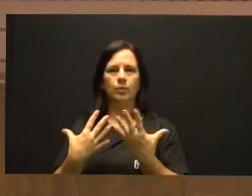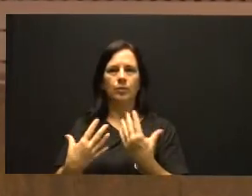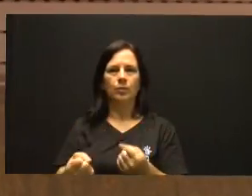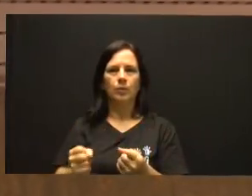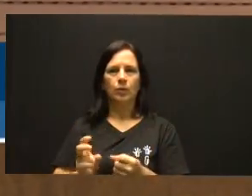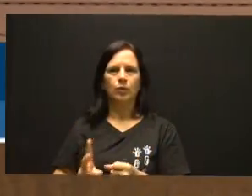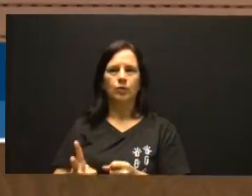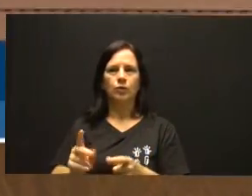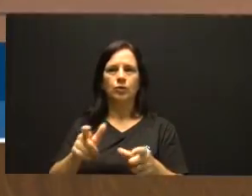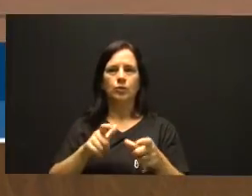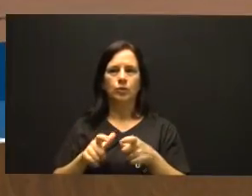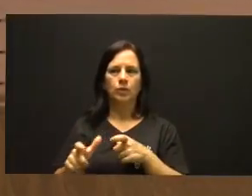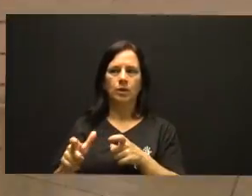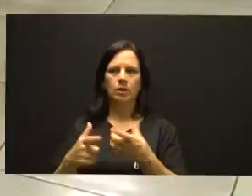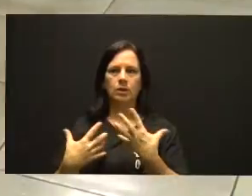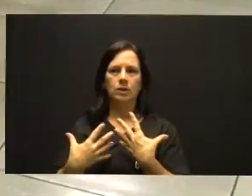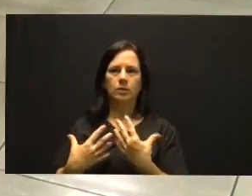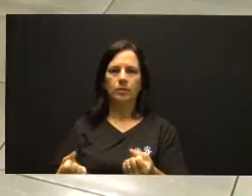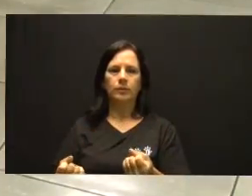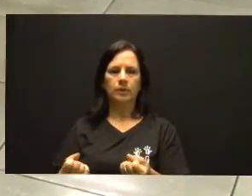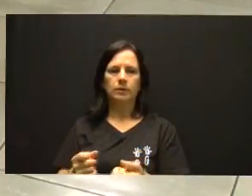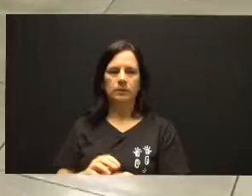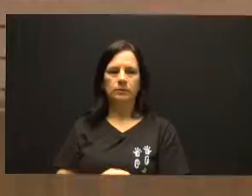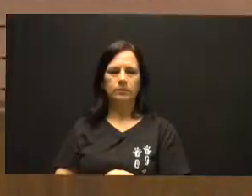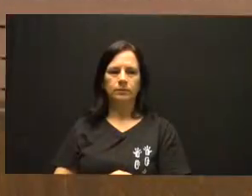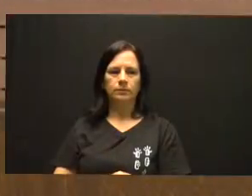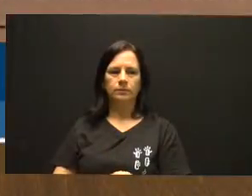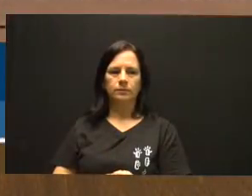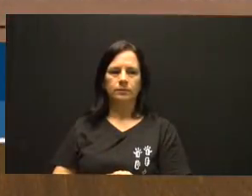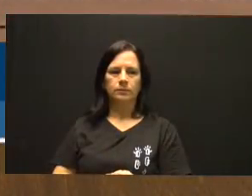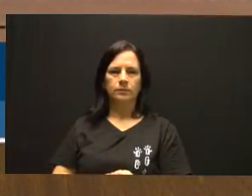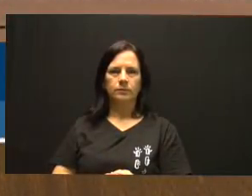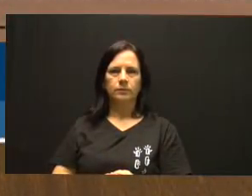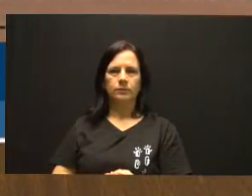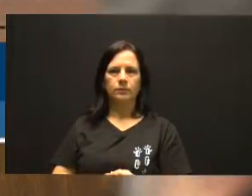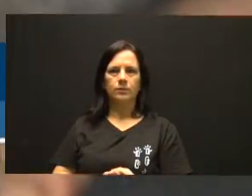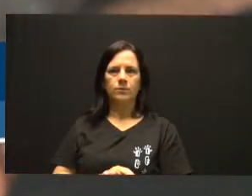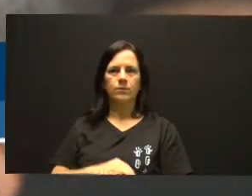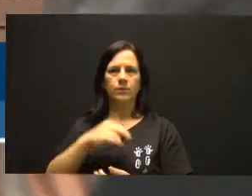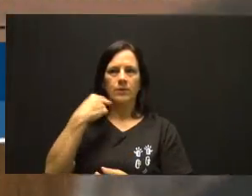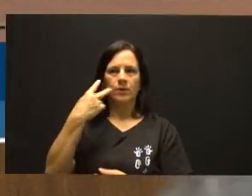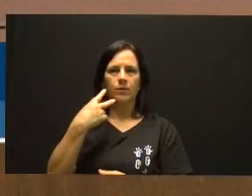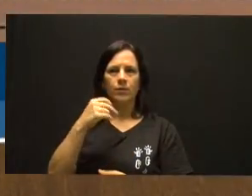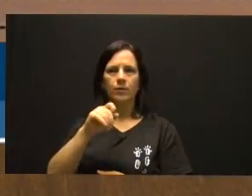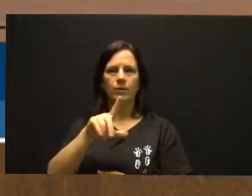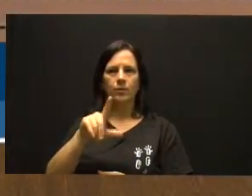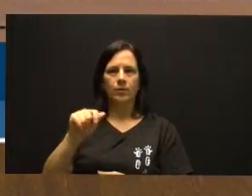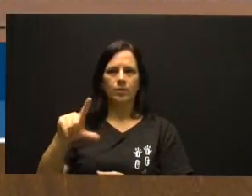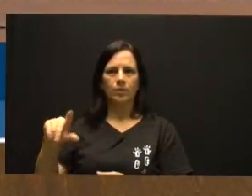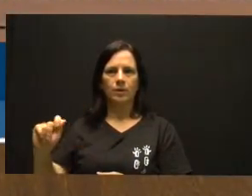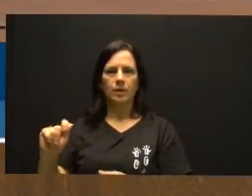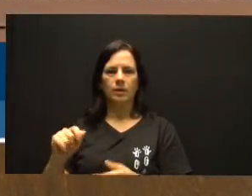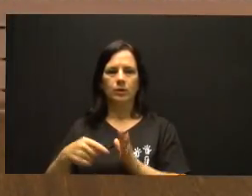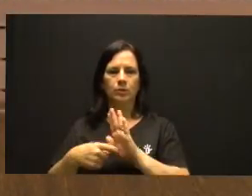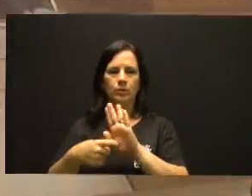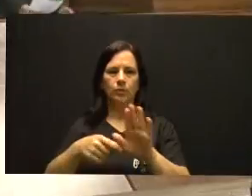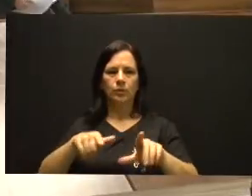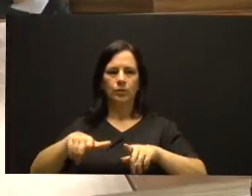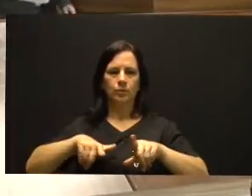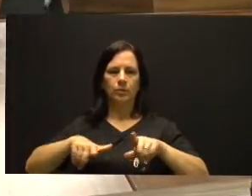aprovação permaneçam como se encontram. Aprovado. Com a palavra, vereador Lalá, para apresentação dos seus